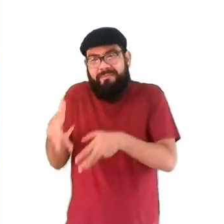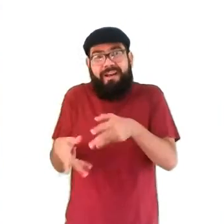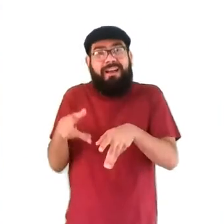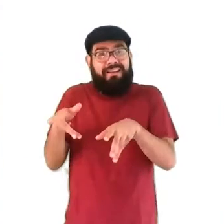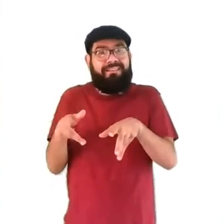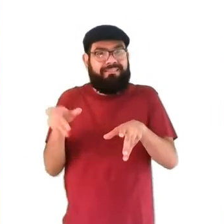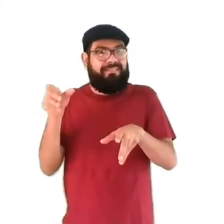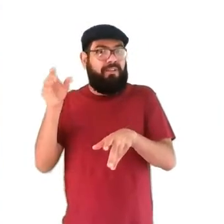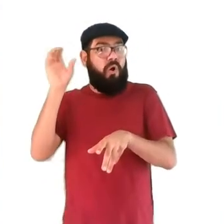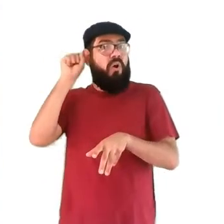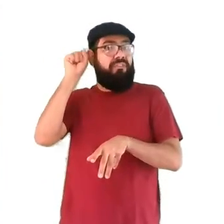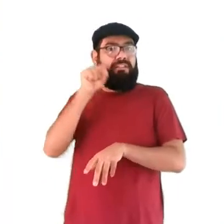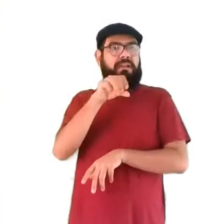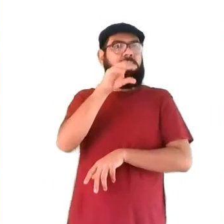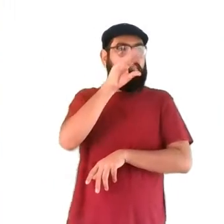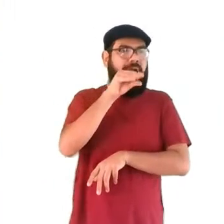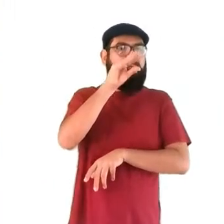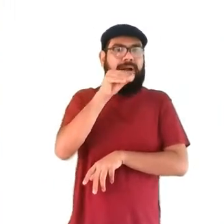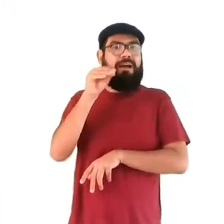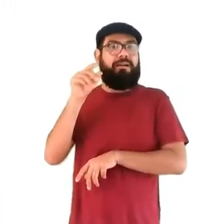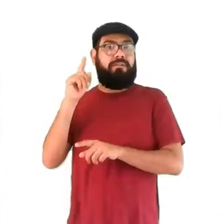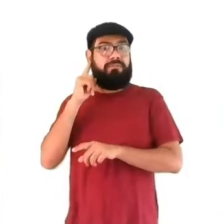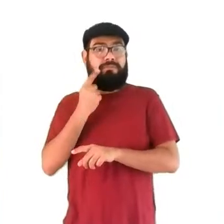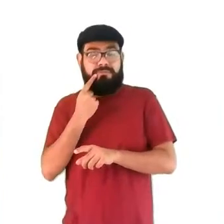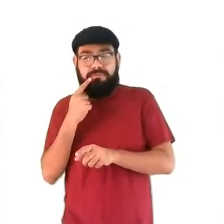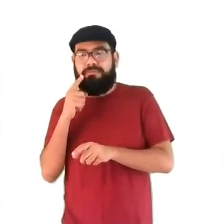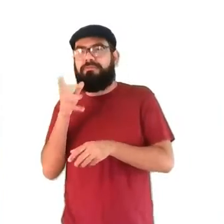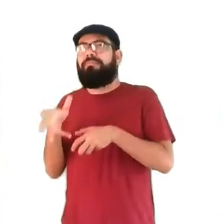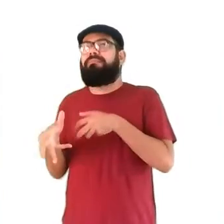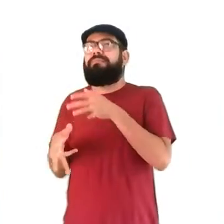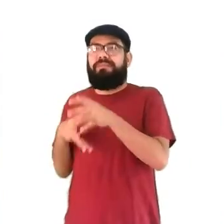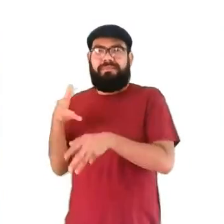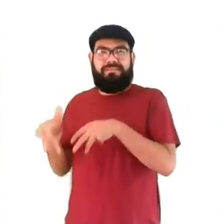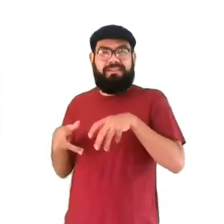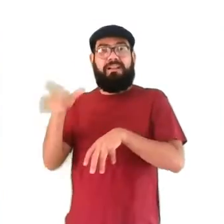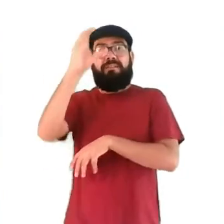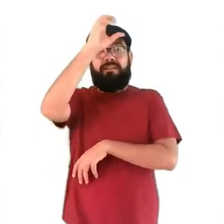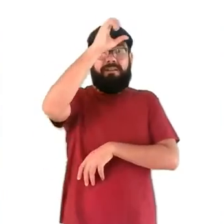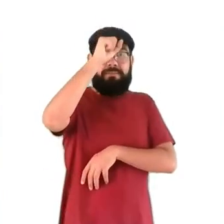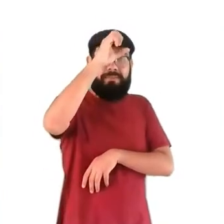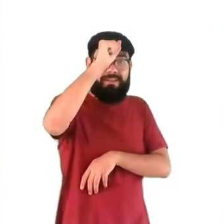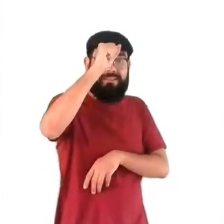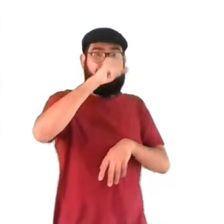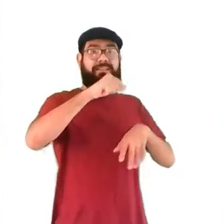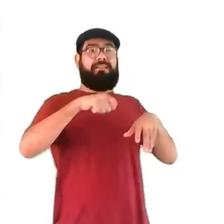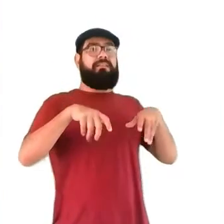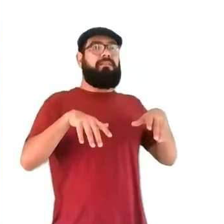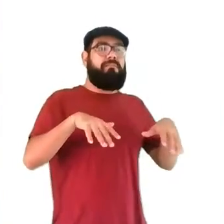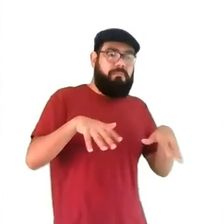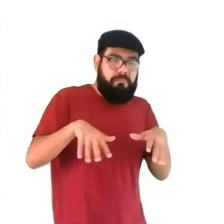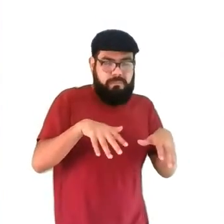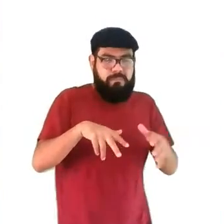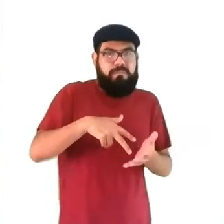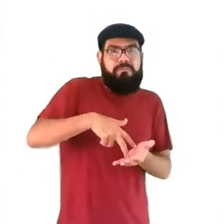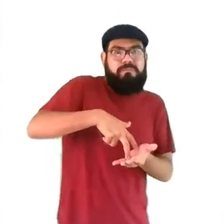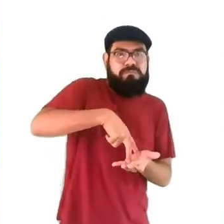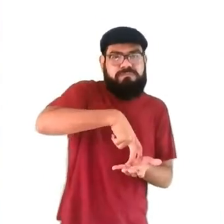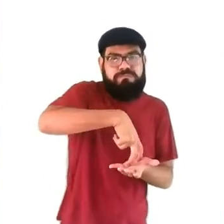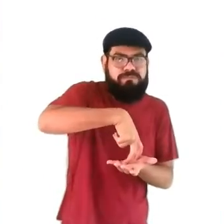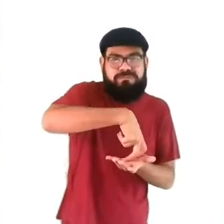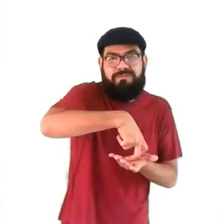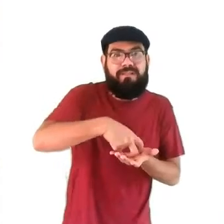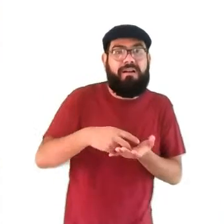ela vai tendo novos aprendizados motores, novas palavras, ou seja, o vocabulário vai aumentar. E